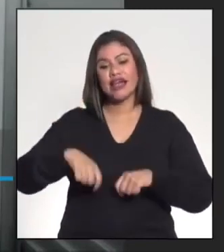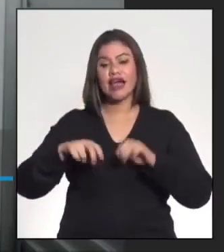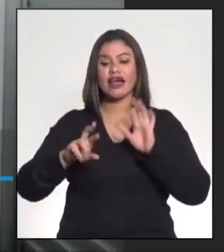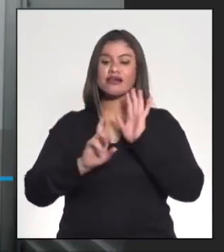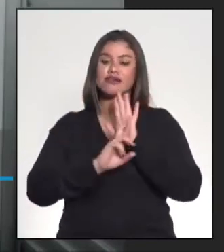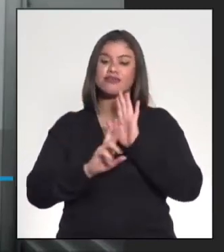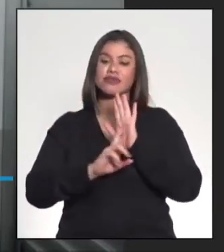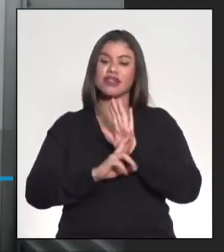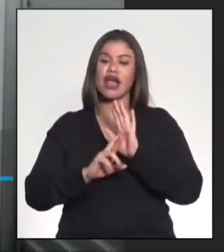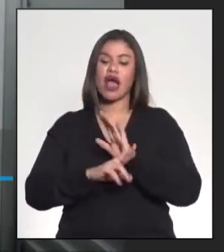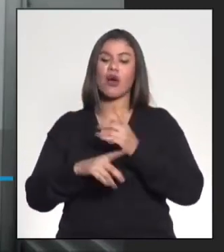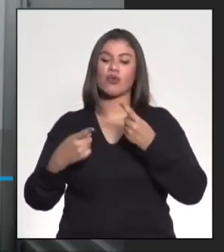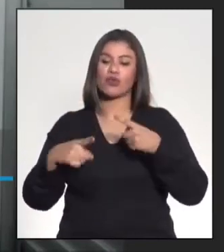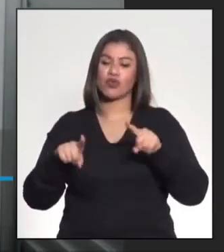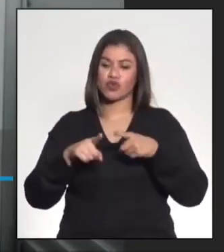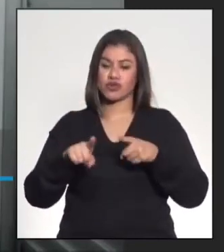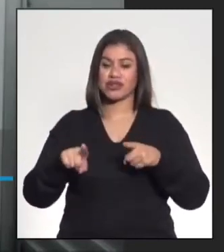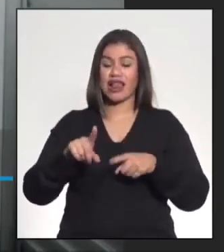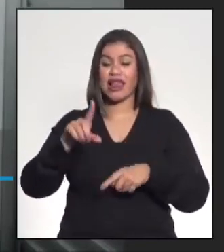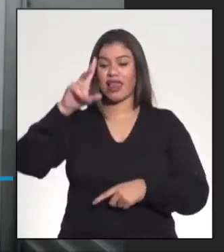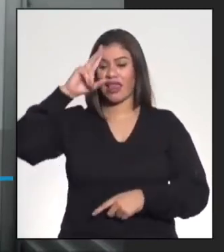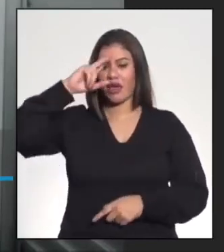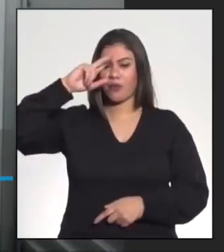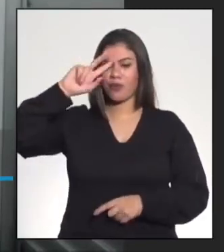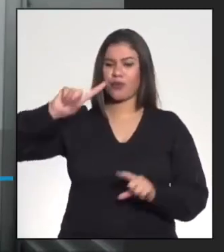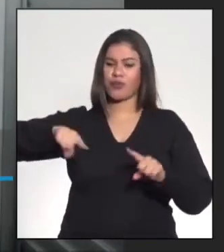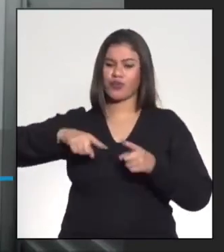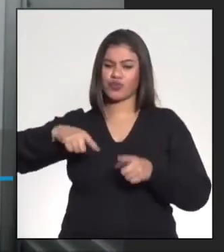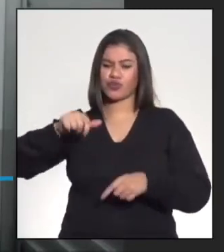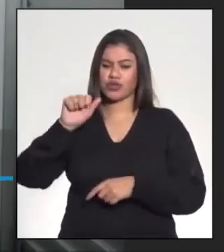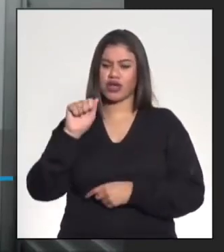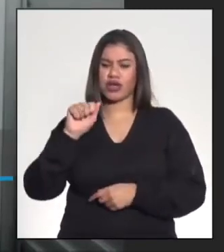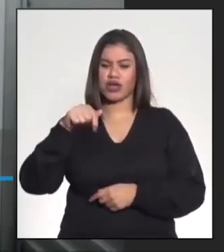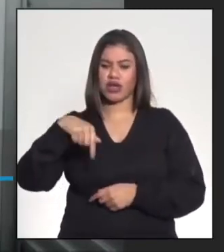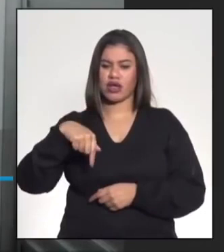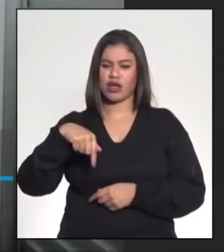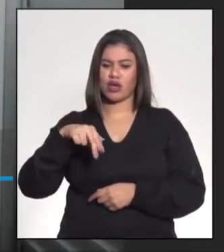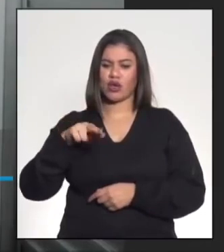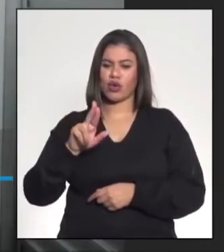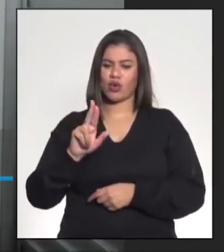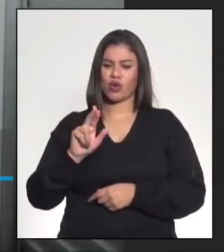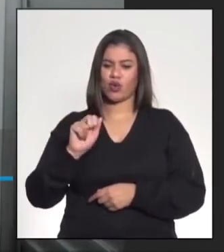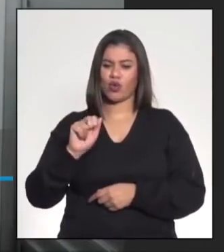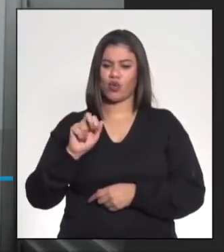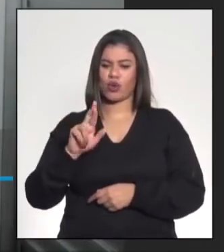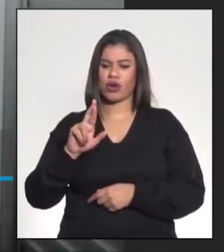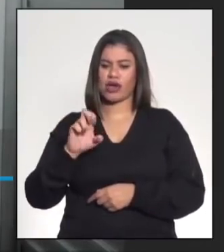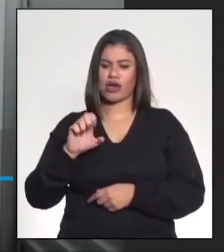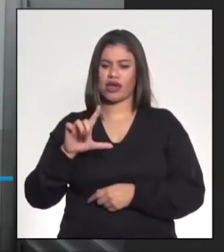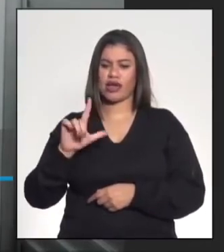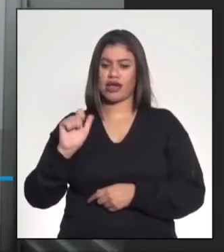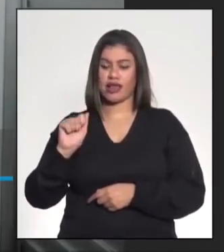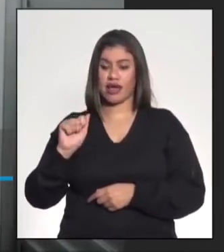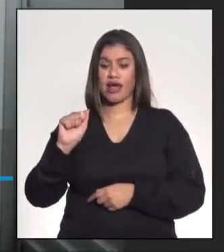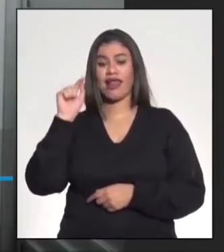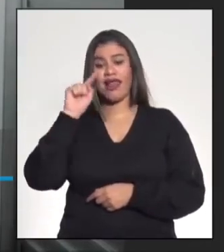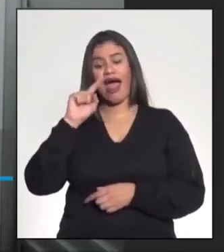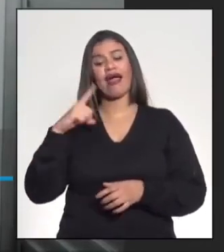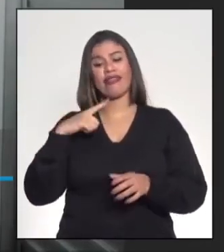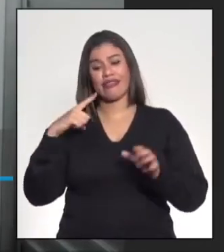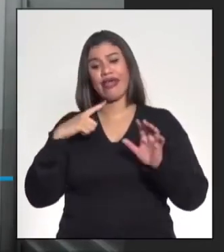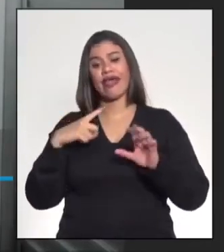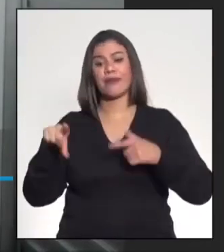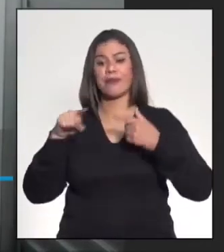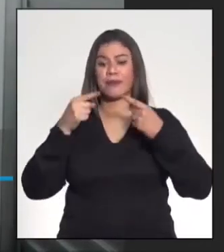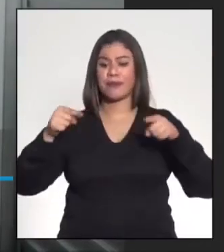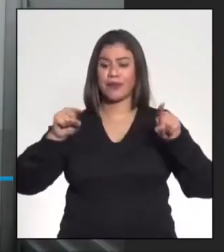Quem tiver acesso à internet, às redes sociais, procura a Aquarela do Toquinho e vocês vão ver como que funciona a